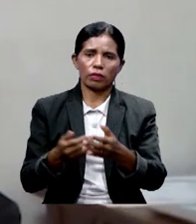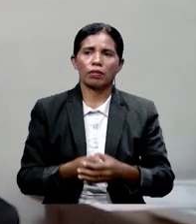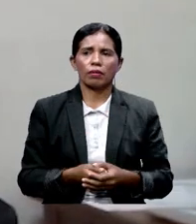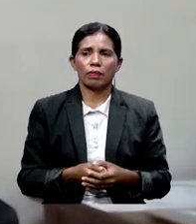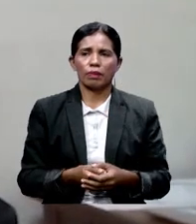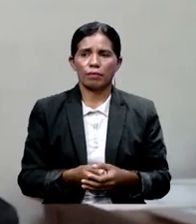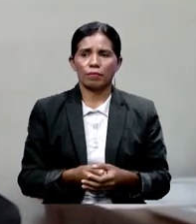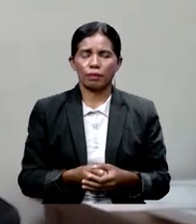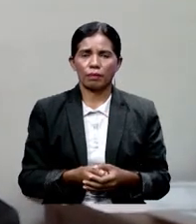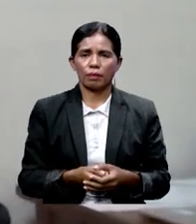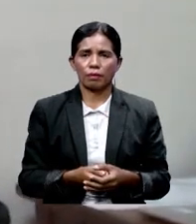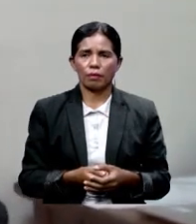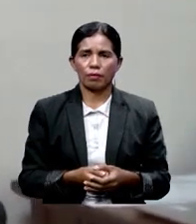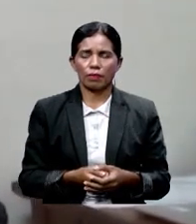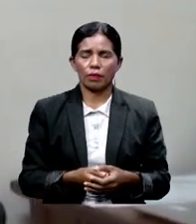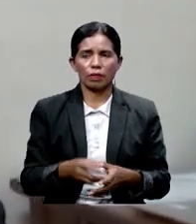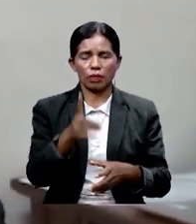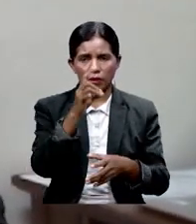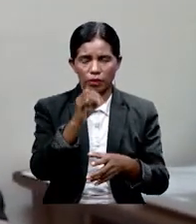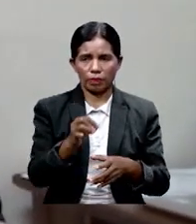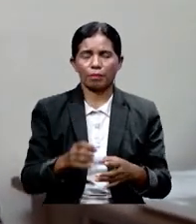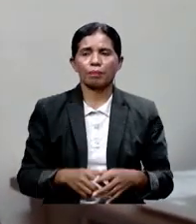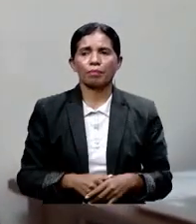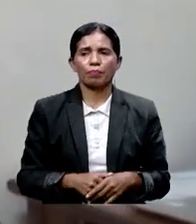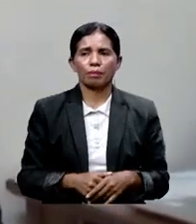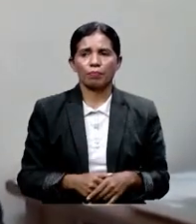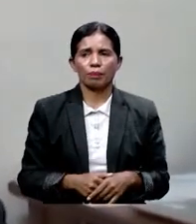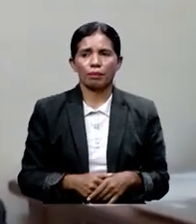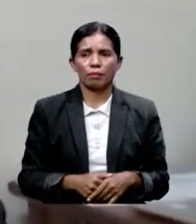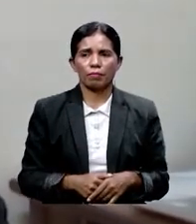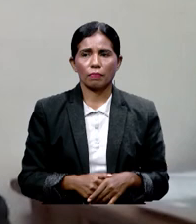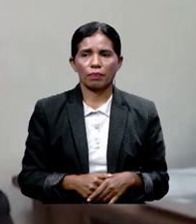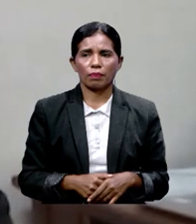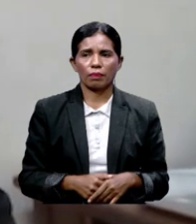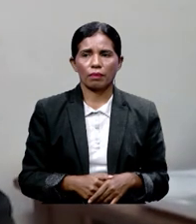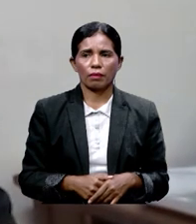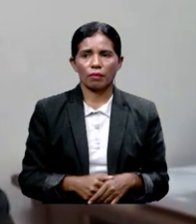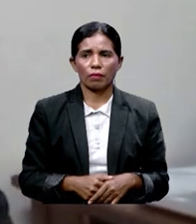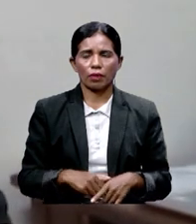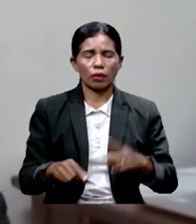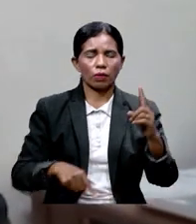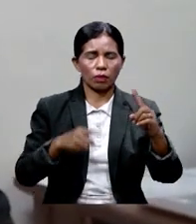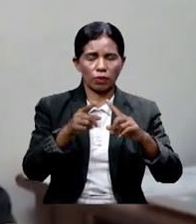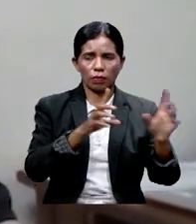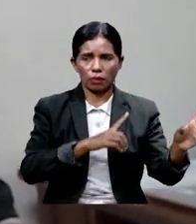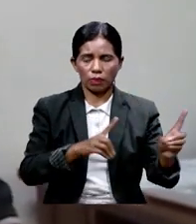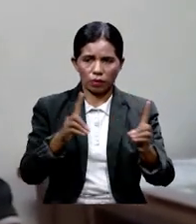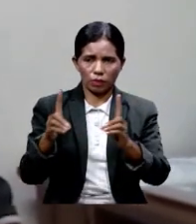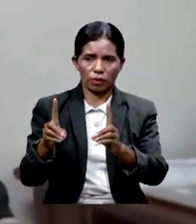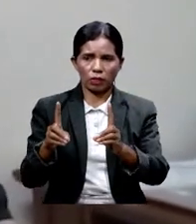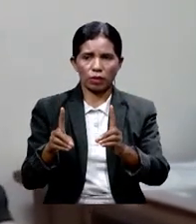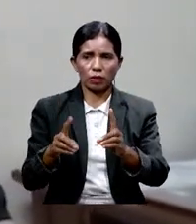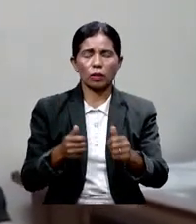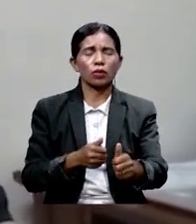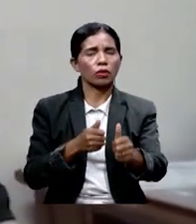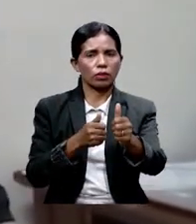eta ba prima pronto agora quando ba imprendo sao ne pronto ba zera